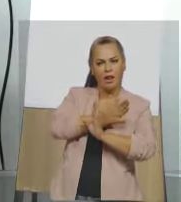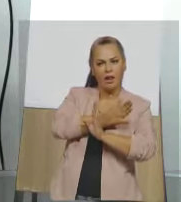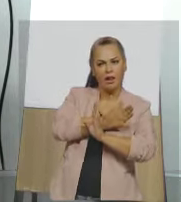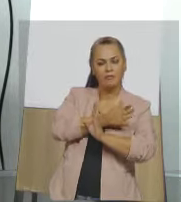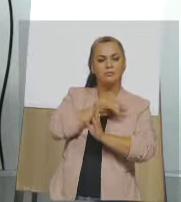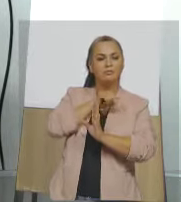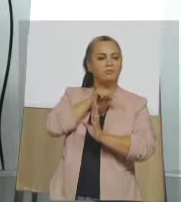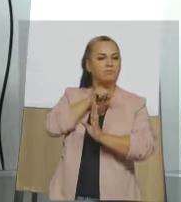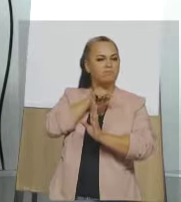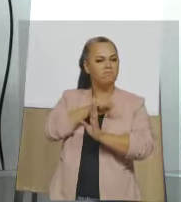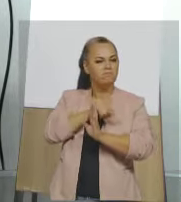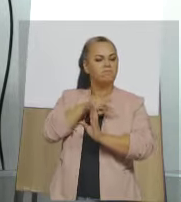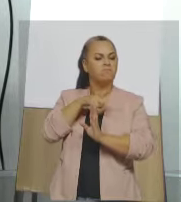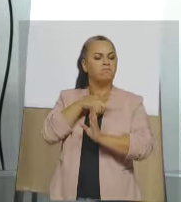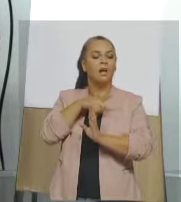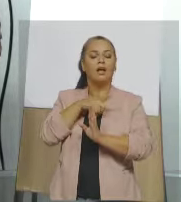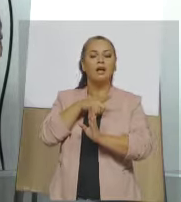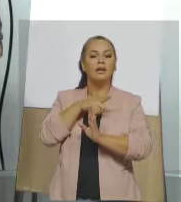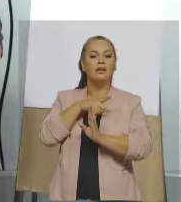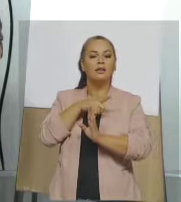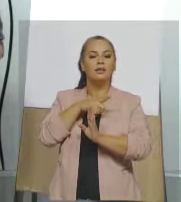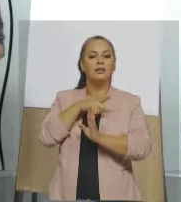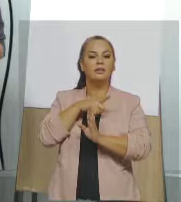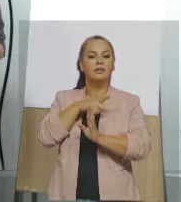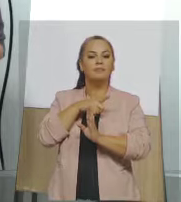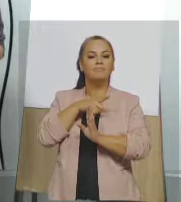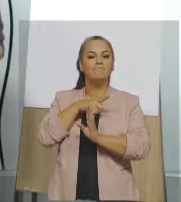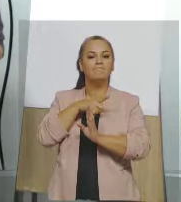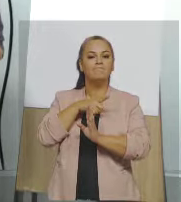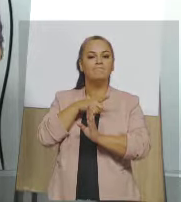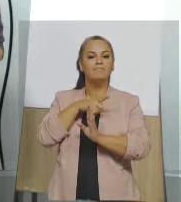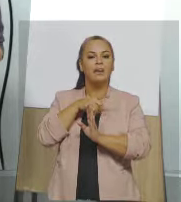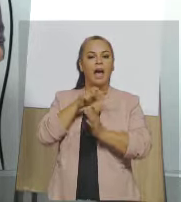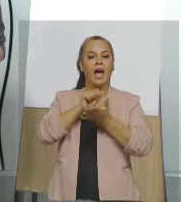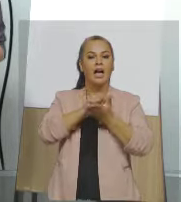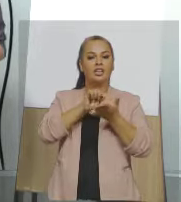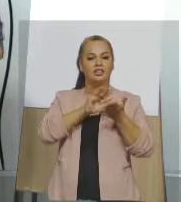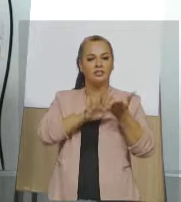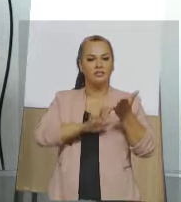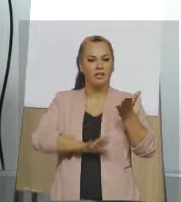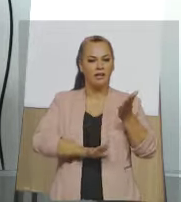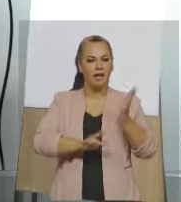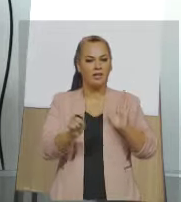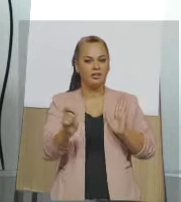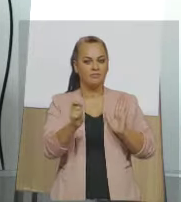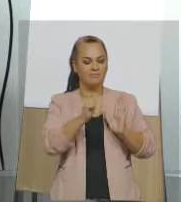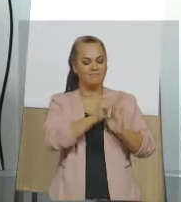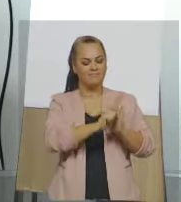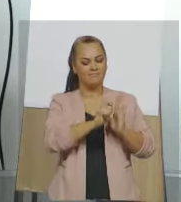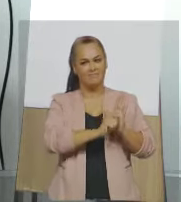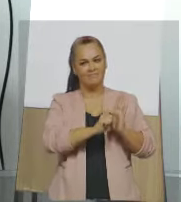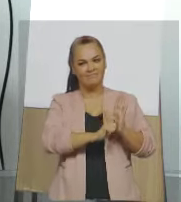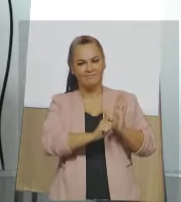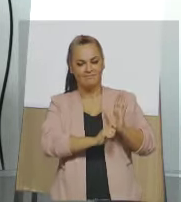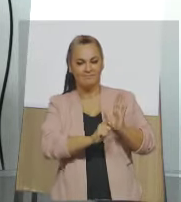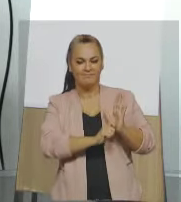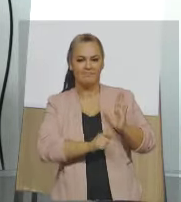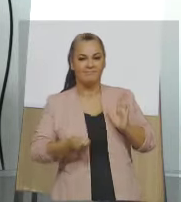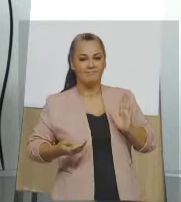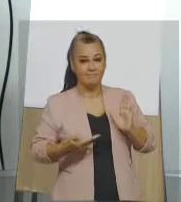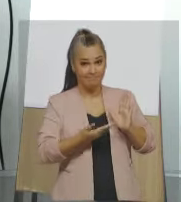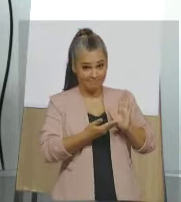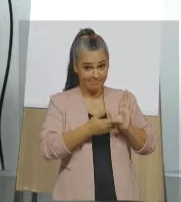primeiro ano está pedindo para vocês o quê? Uma atividade escrita. Você tem que escrever, você tem que